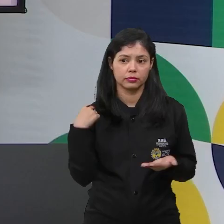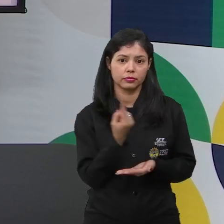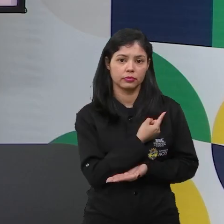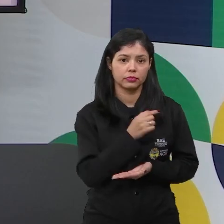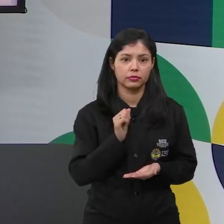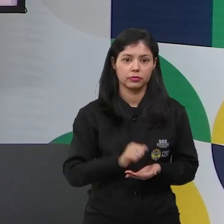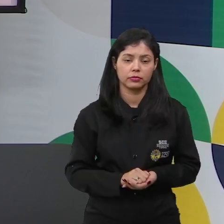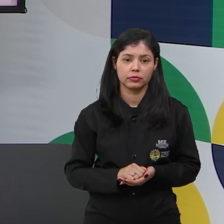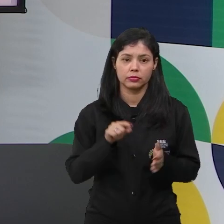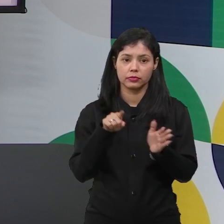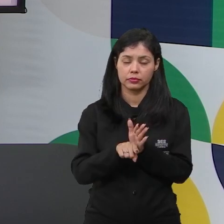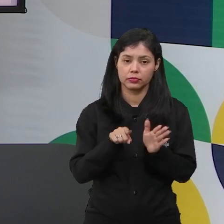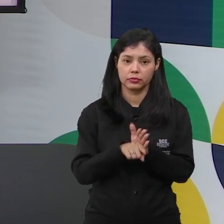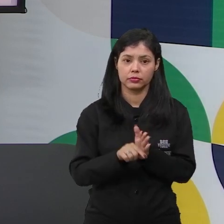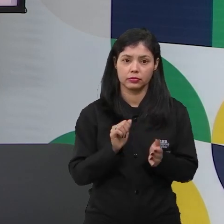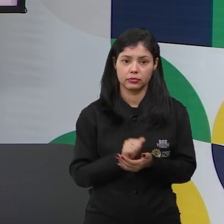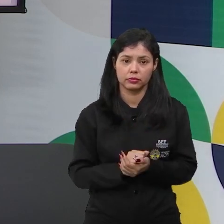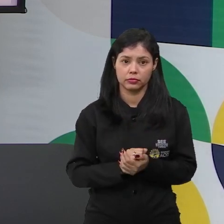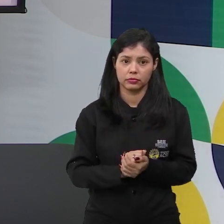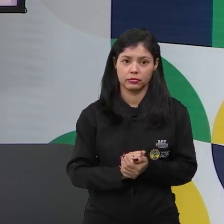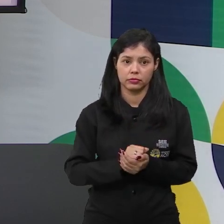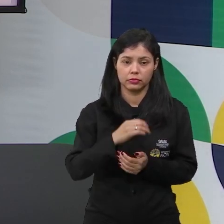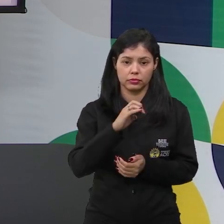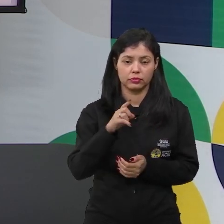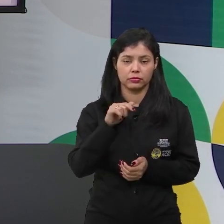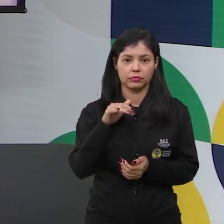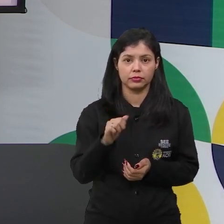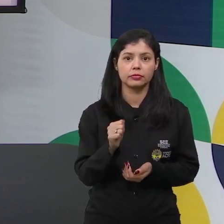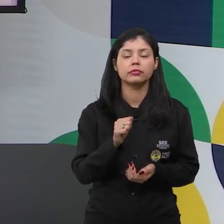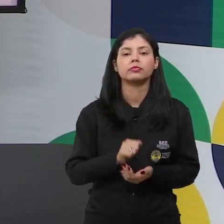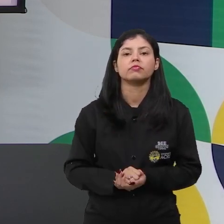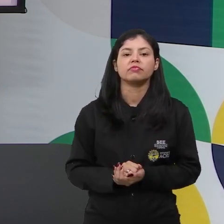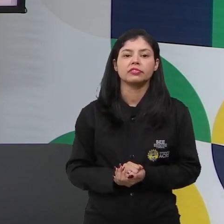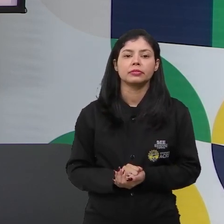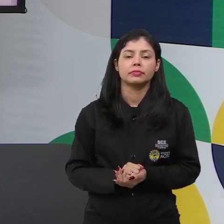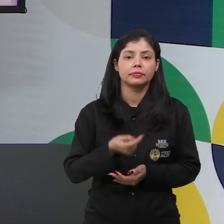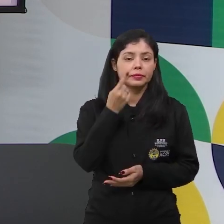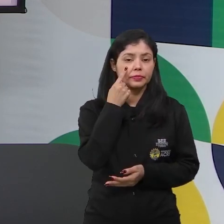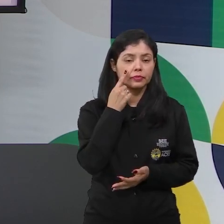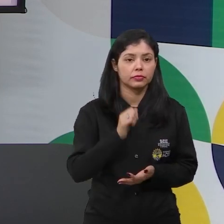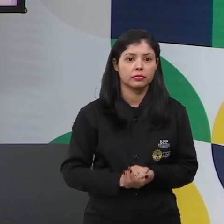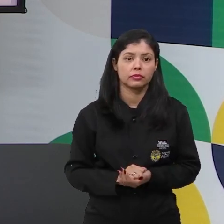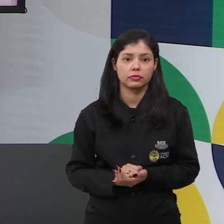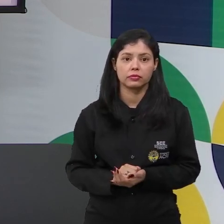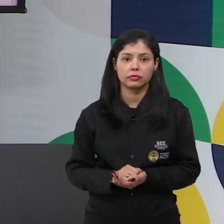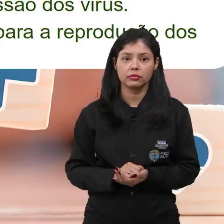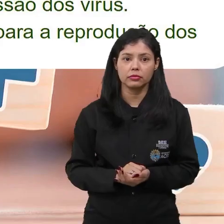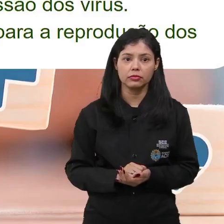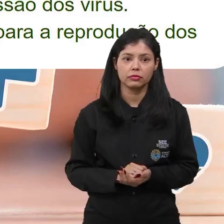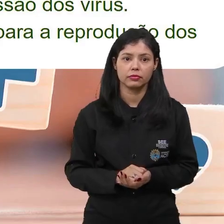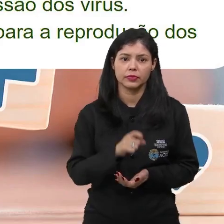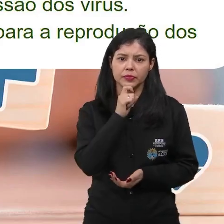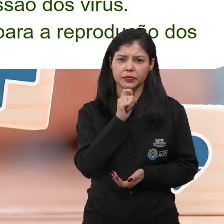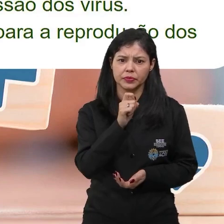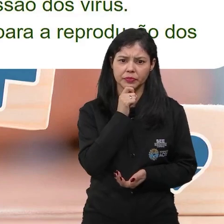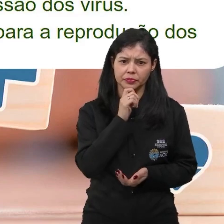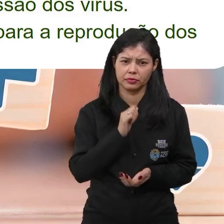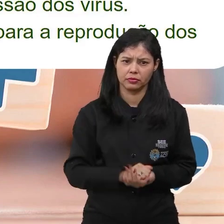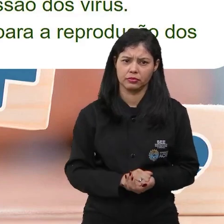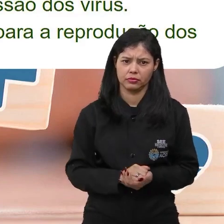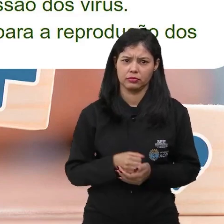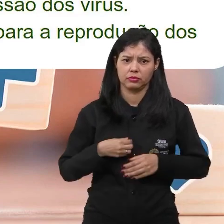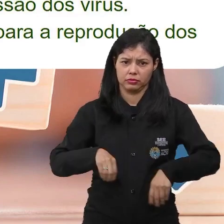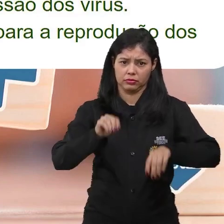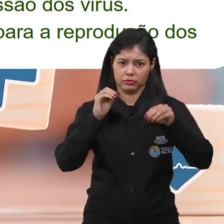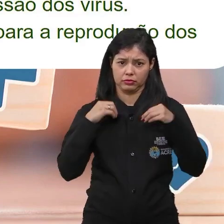para a nossa questão aqui do Enseja de 2018. Presta atenção. Ela fala assim, está frio,